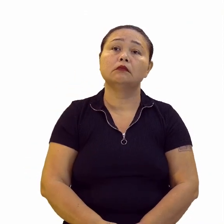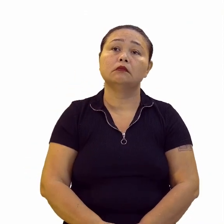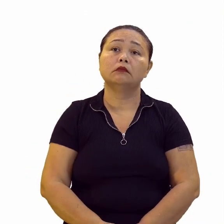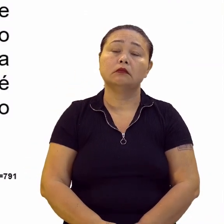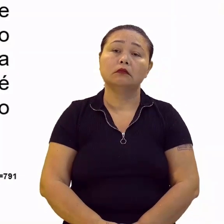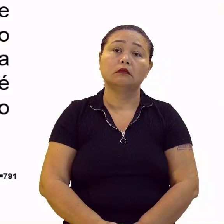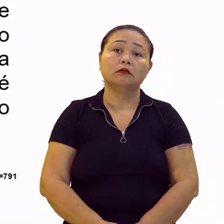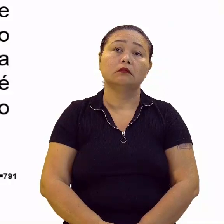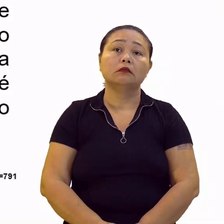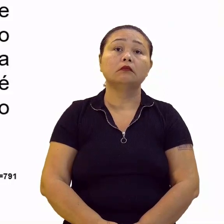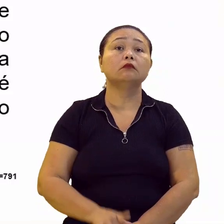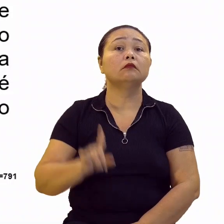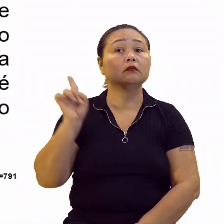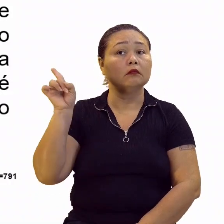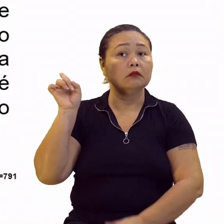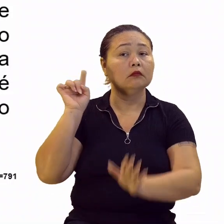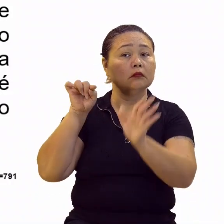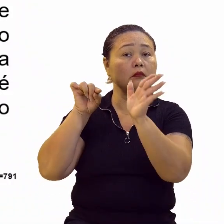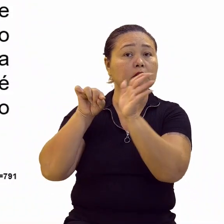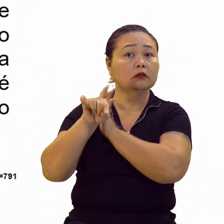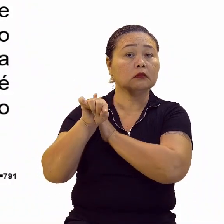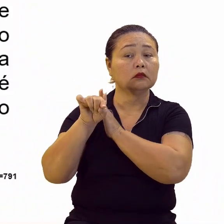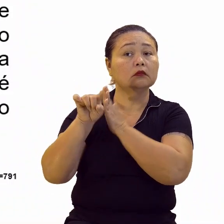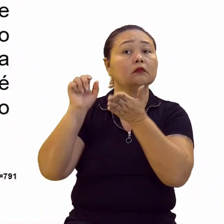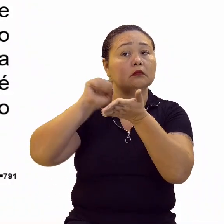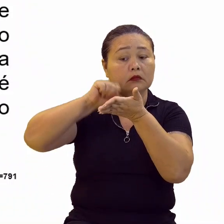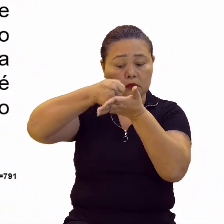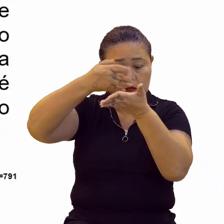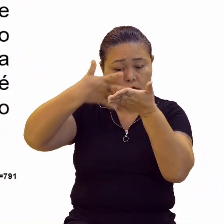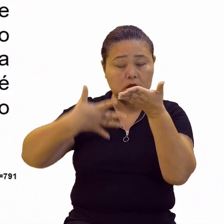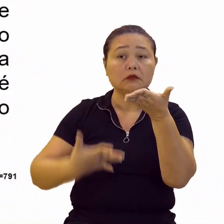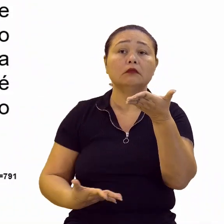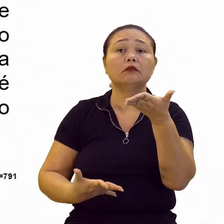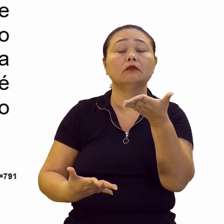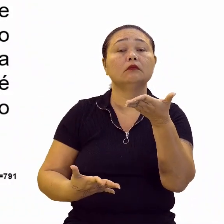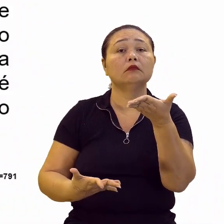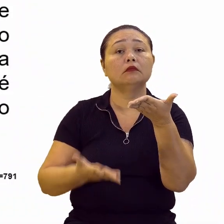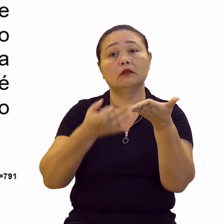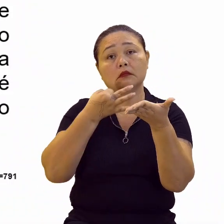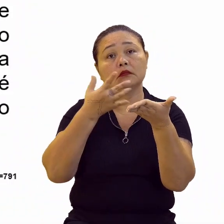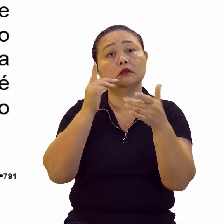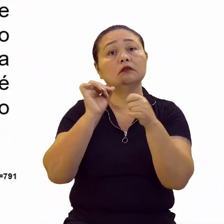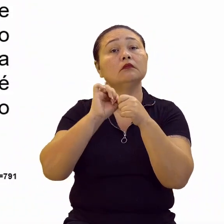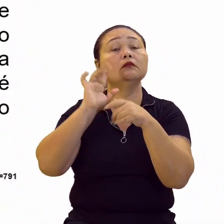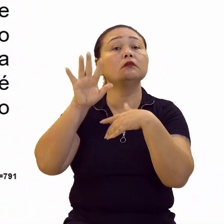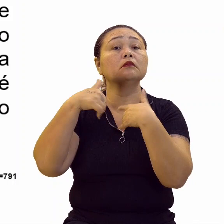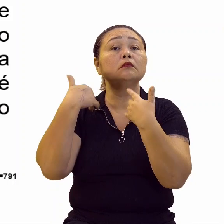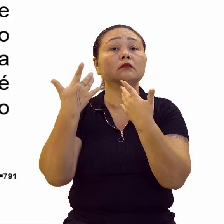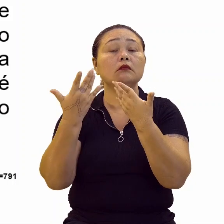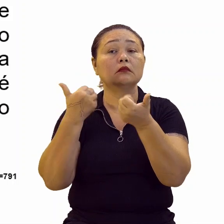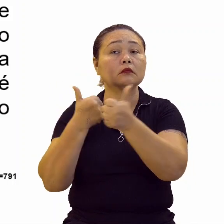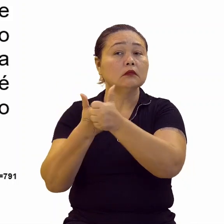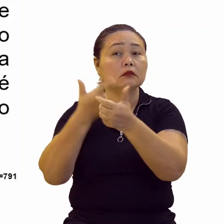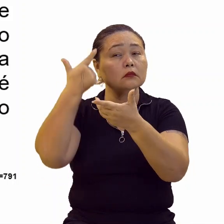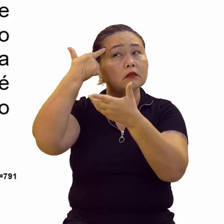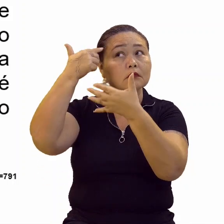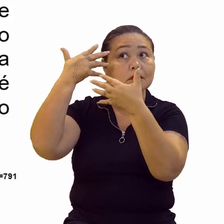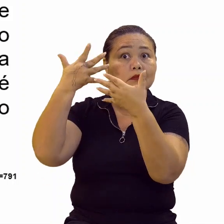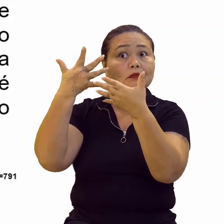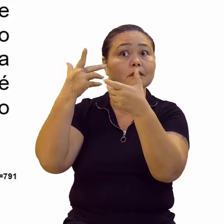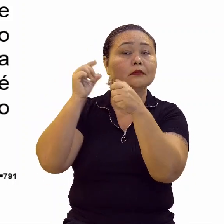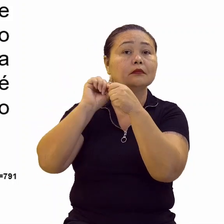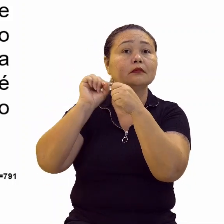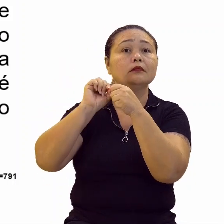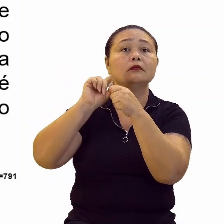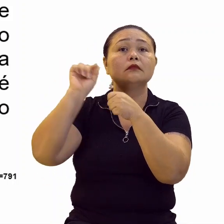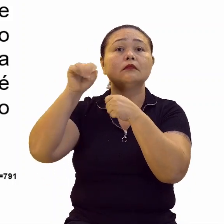mais uma aqui. Essa questão é uma questão aberta, tá? Então vamos lá, acompanha comigo esse raciocínio. Quem não